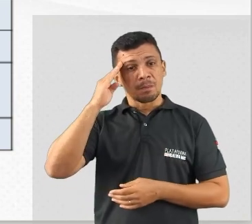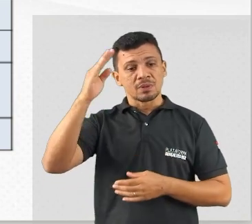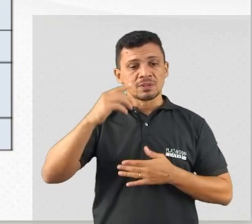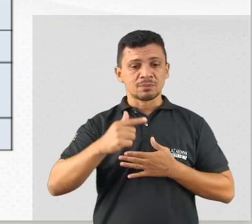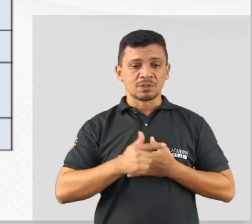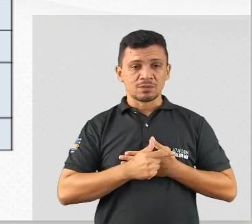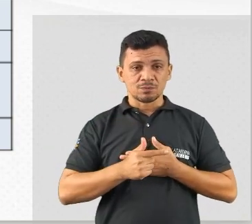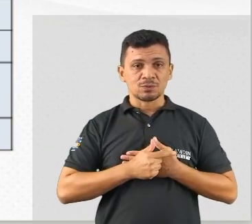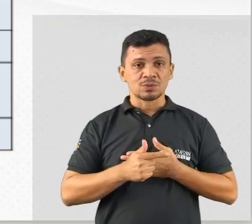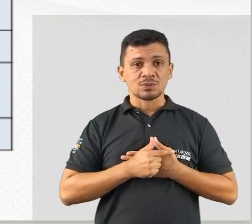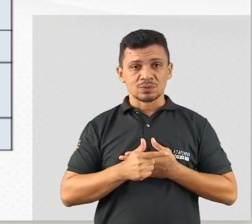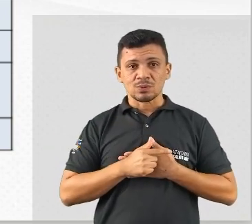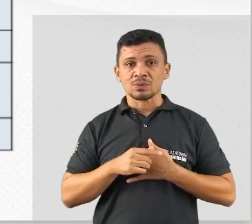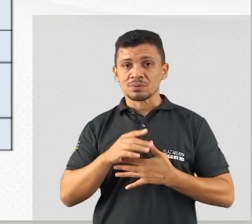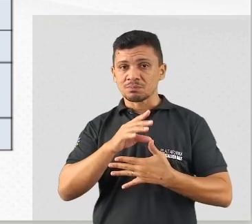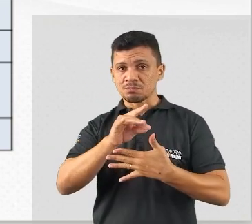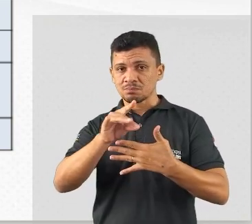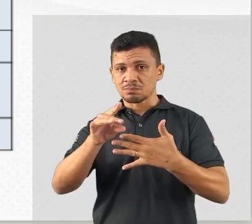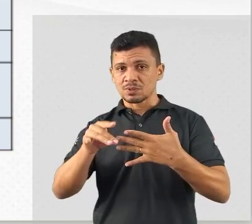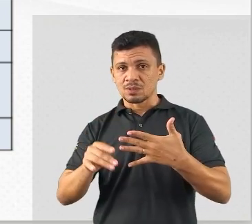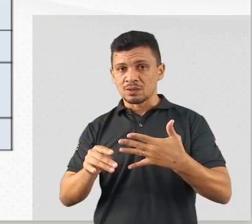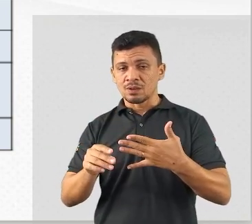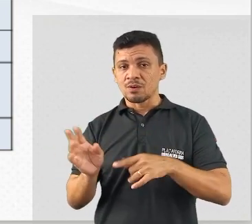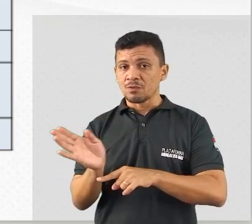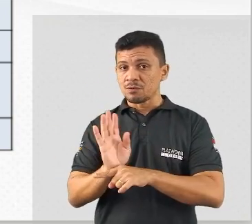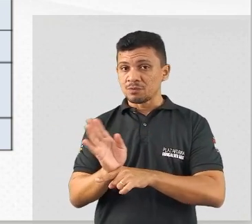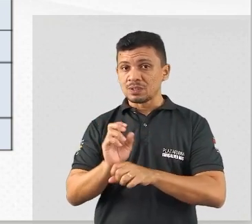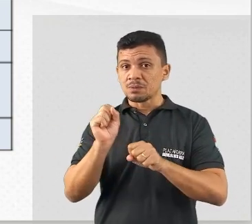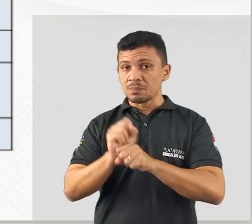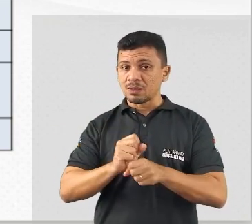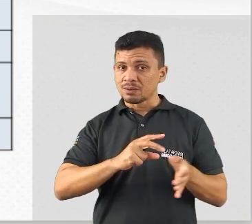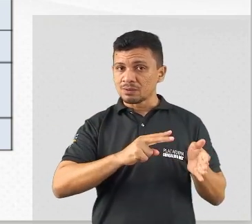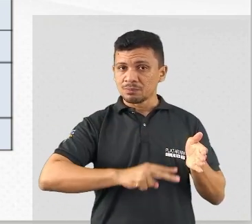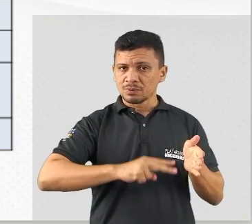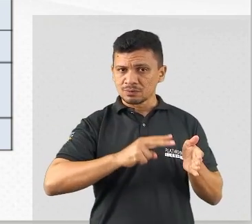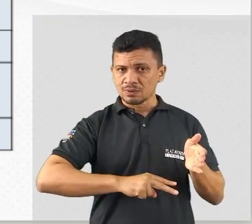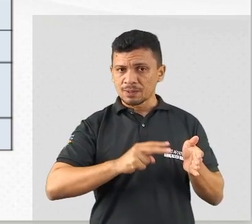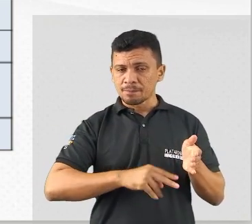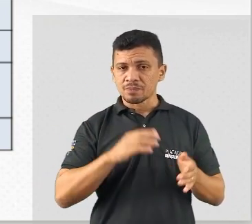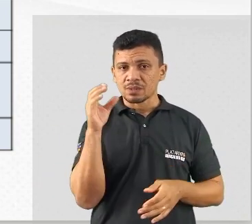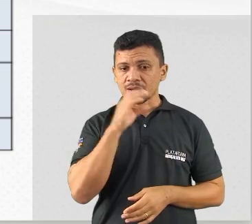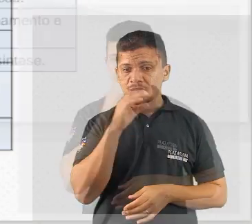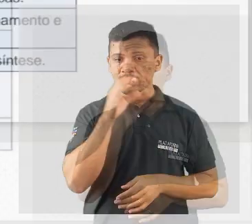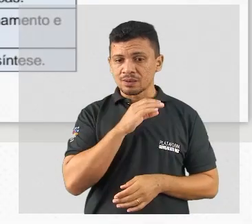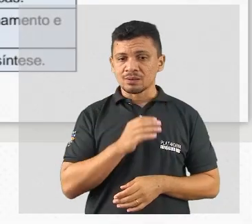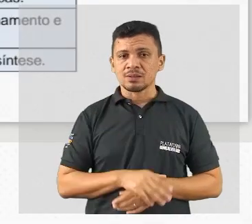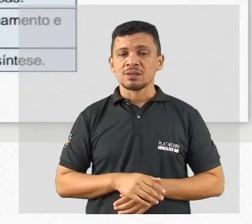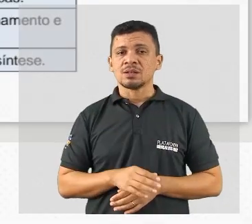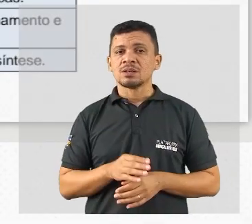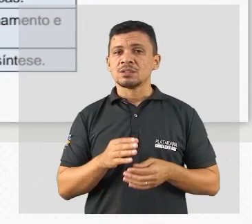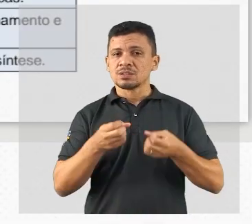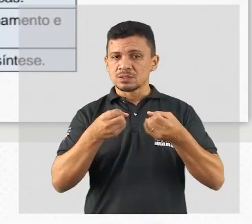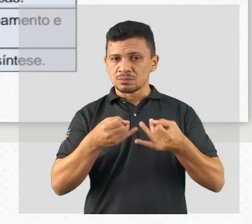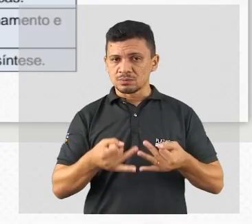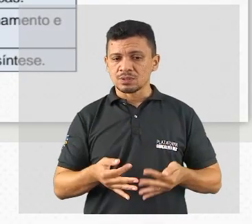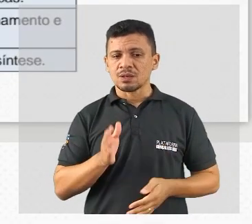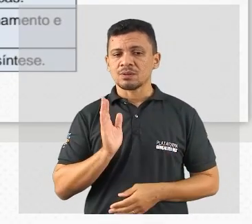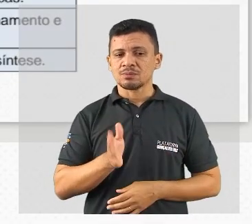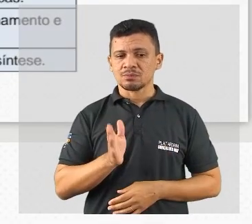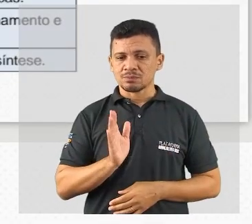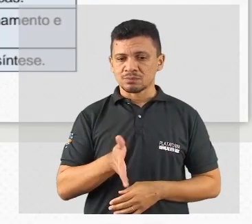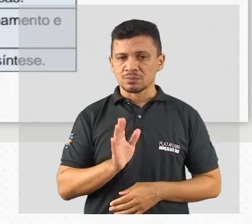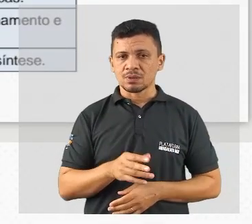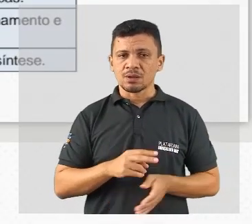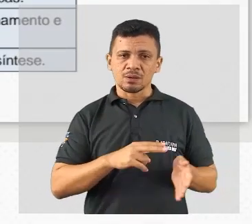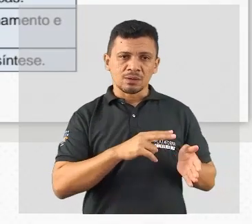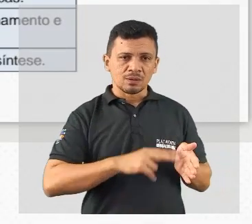funções, né, dessas organelas. Então, vocês podem parar o vídeo, dar uma lida rapidamente, tá? São as funções que eu já havia falado anteriormente, tá? Vocês podem